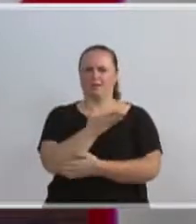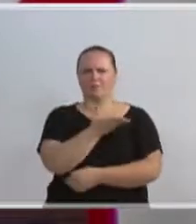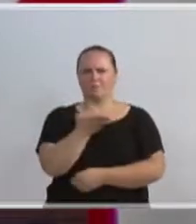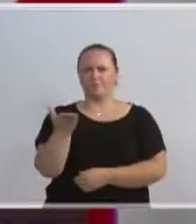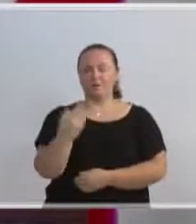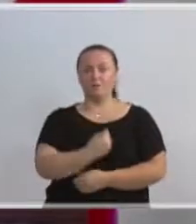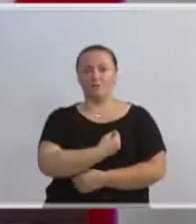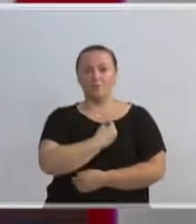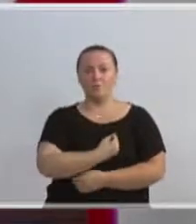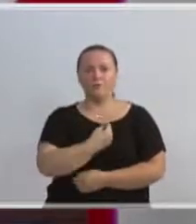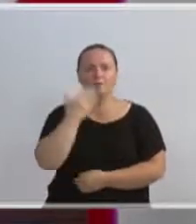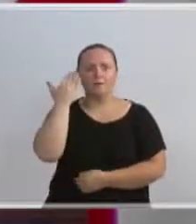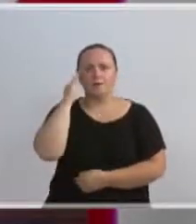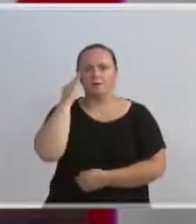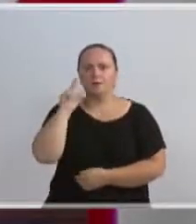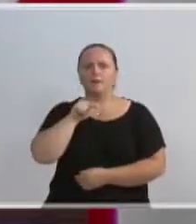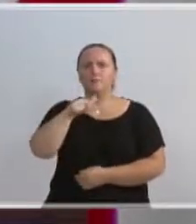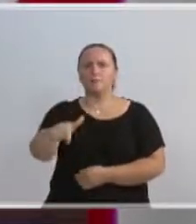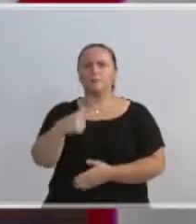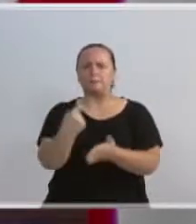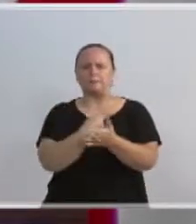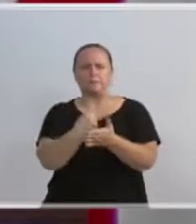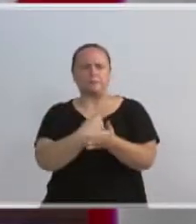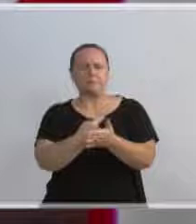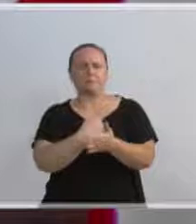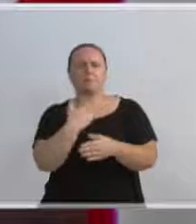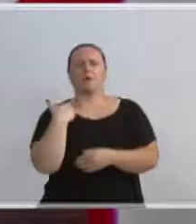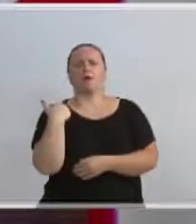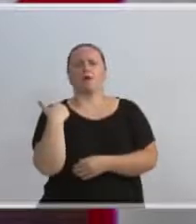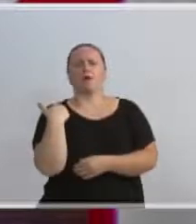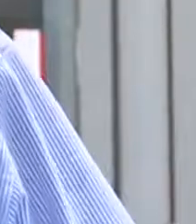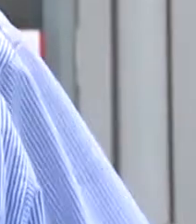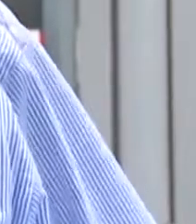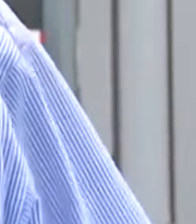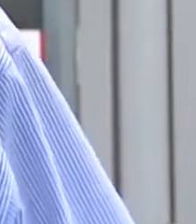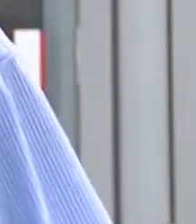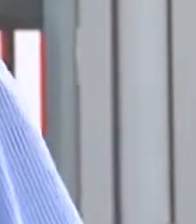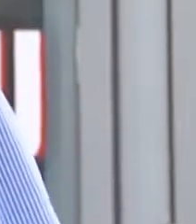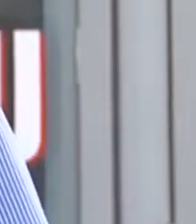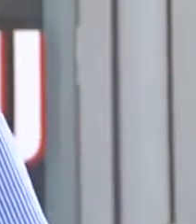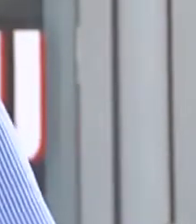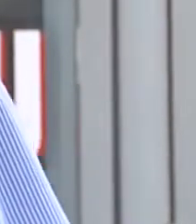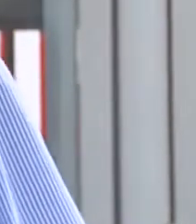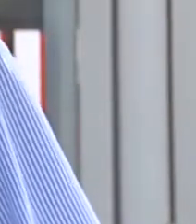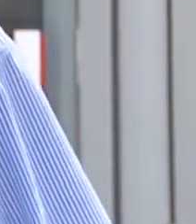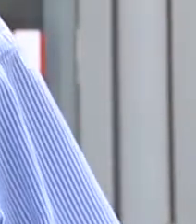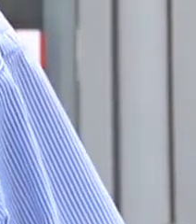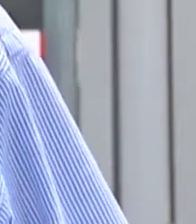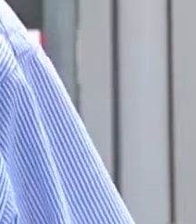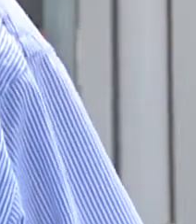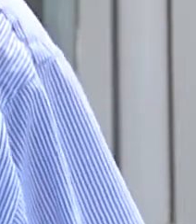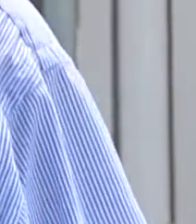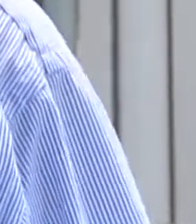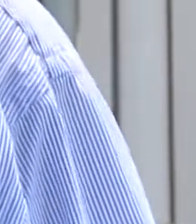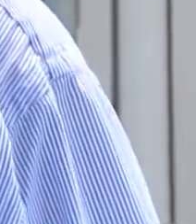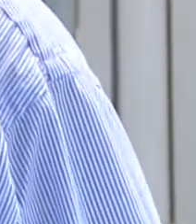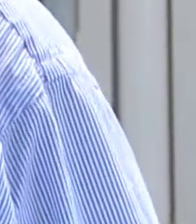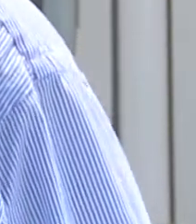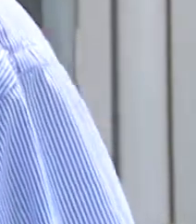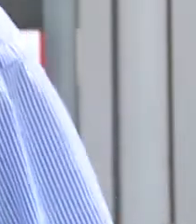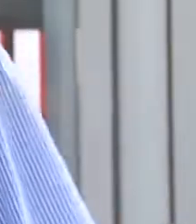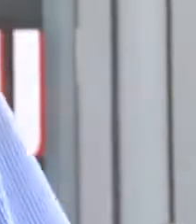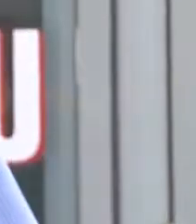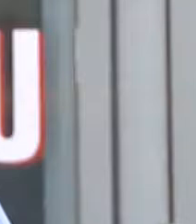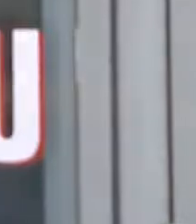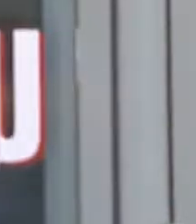lombada o acidente da última semana não teria ocorrido na br 470 no km 58 têm uma ilha de